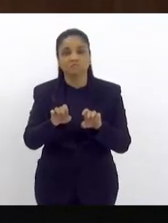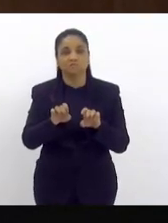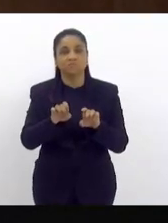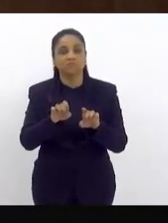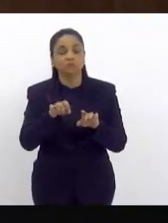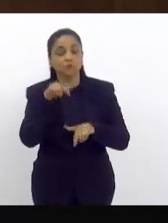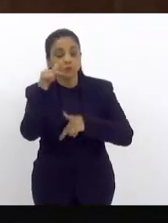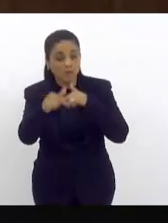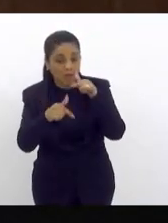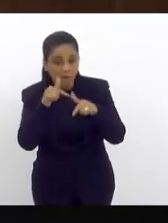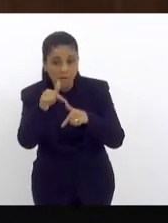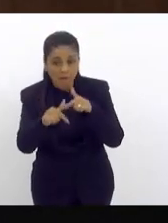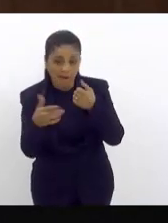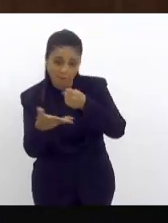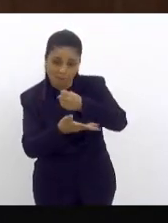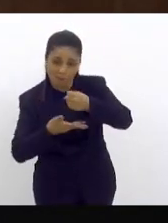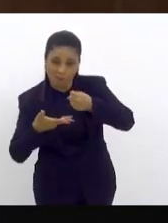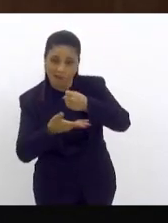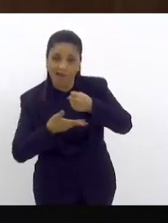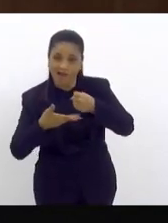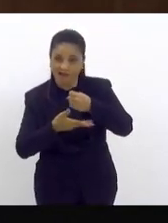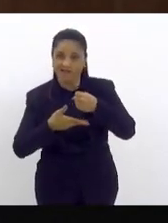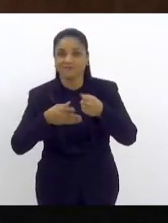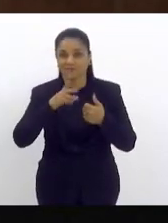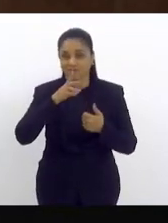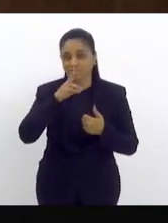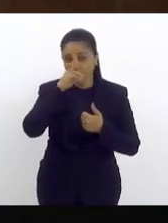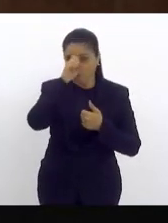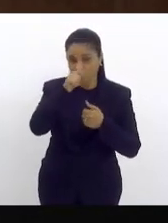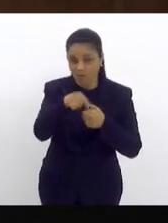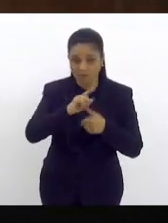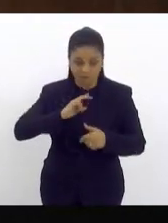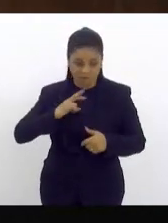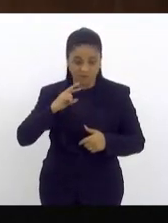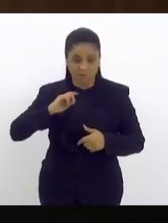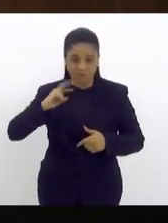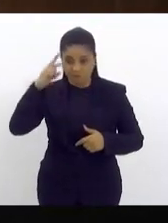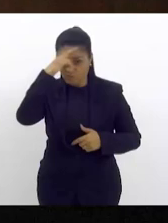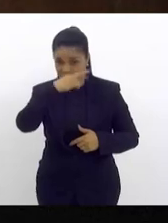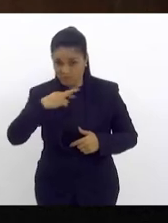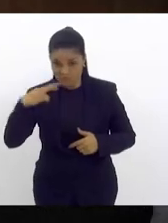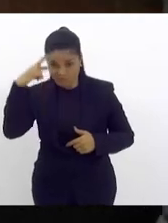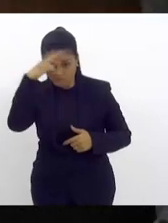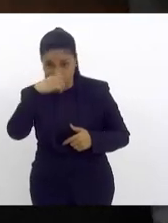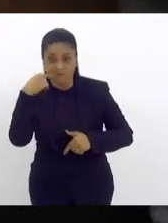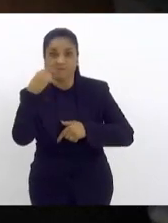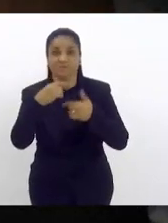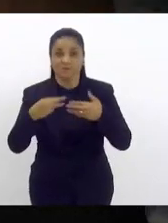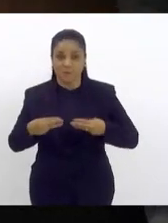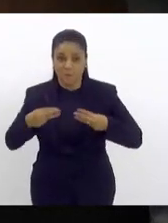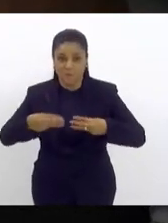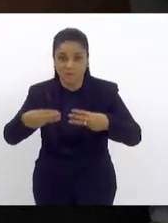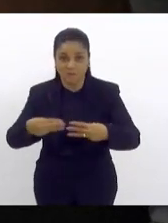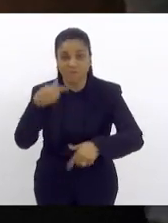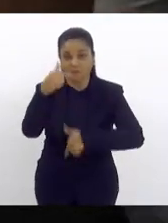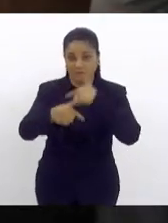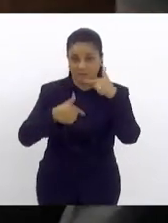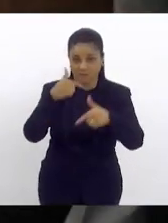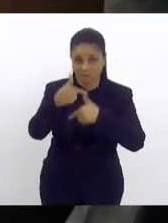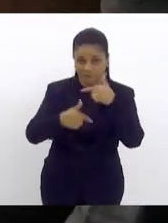desse trabalho assim como fortalecer os auditores fiscais do Ministério do Trabalho que atuam diretamente